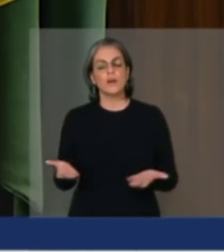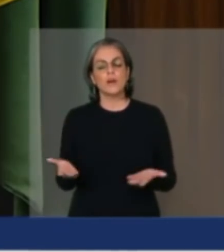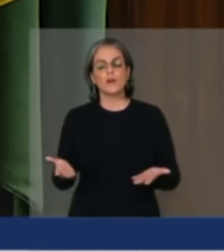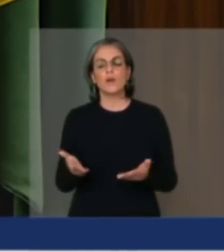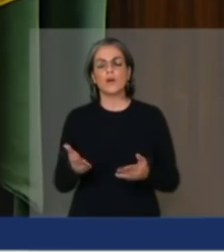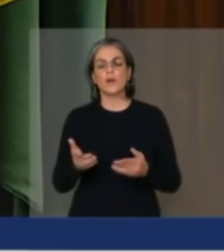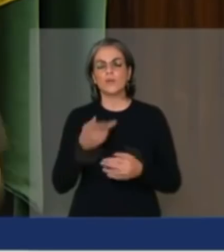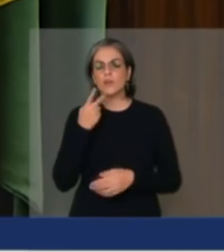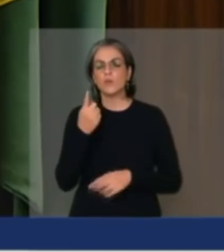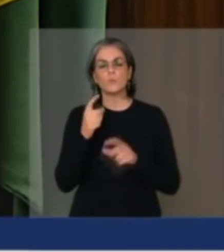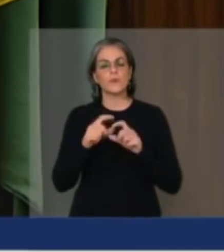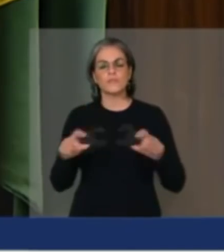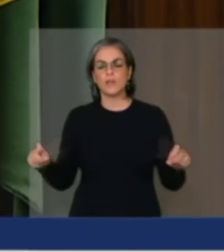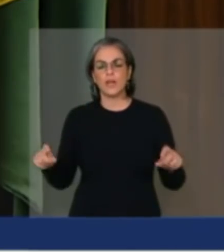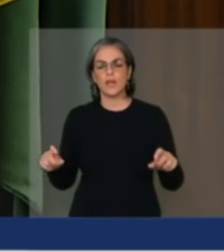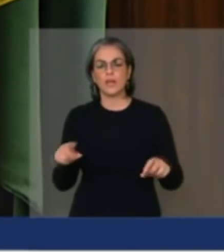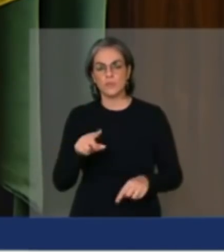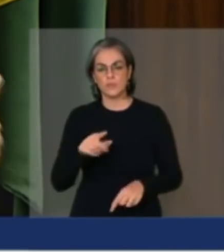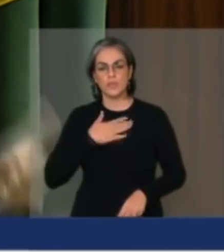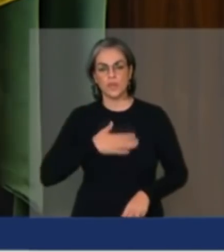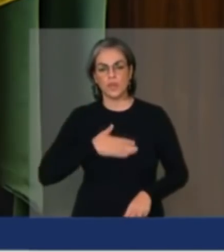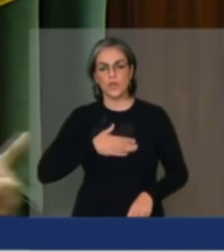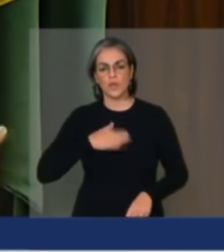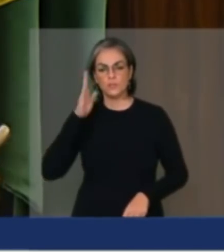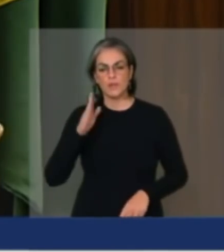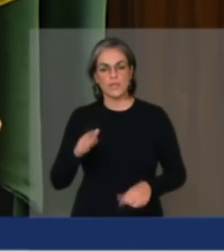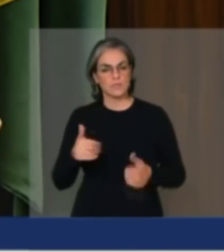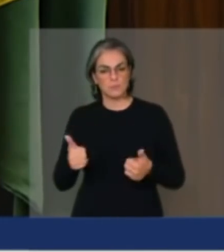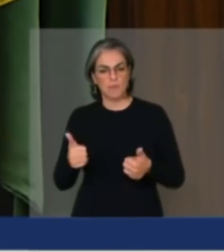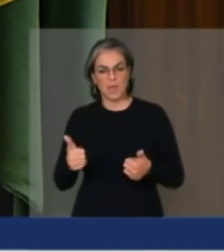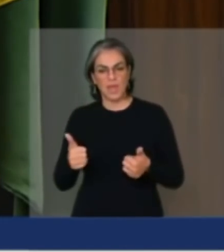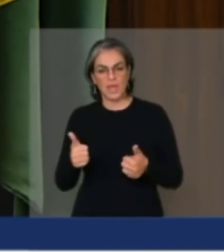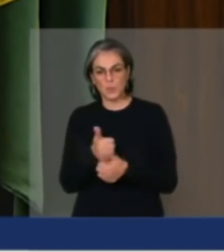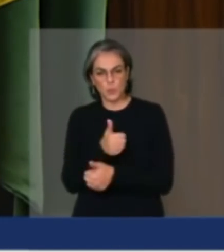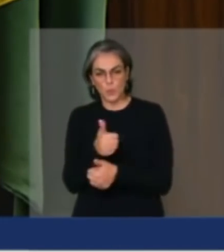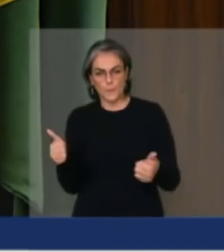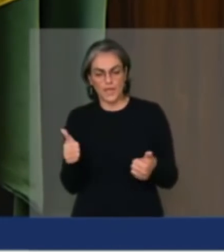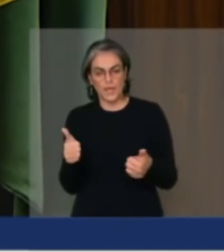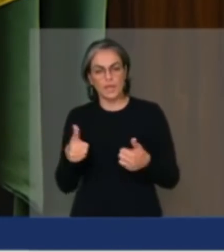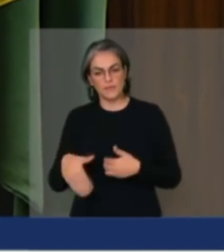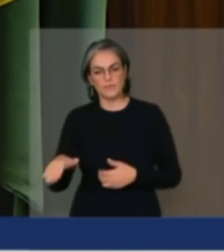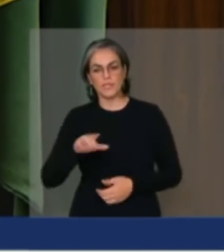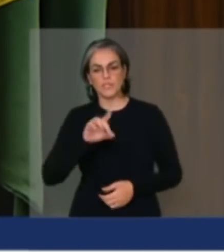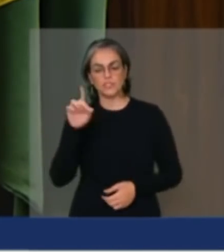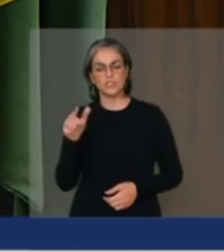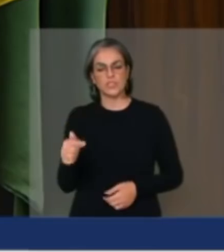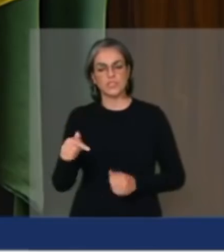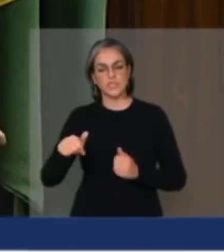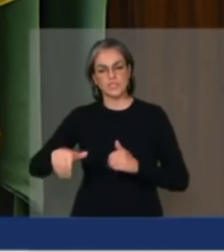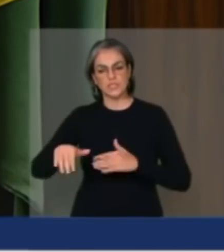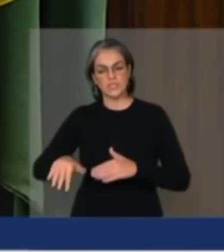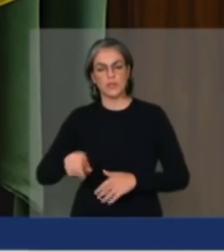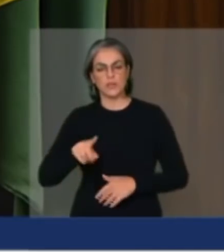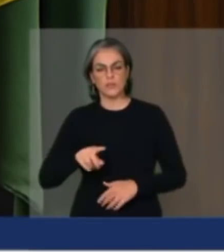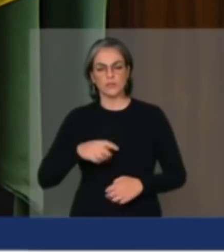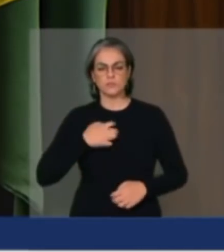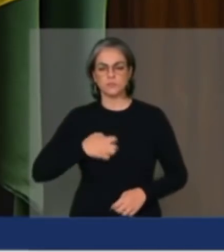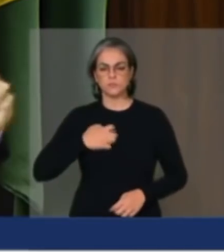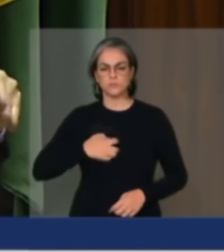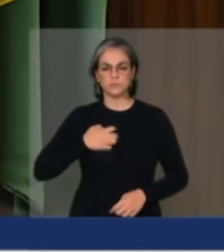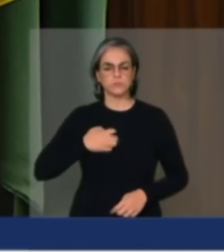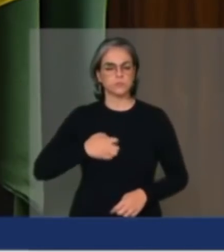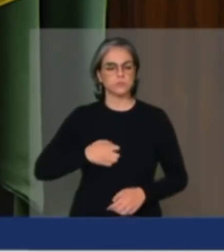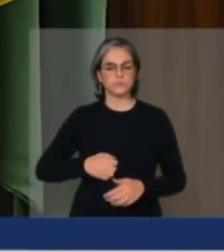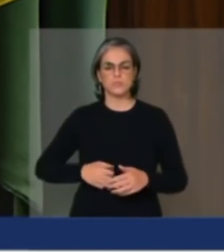única frase, está satisfeito com o Brasil? As coisas estão indo bem? Vai para a rua dia 7 de setembro. Está revoltado? Está de